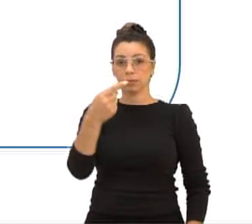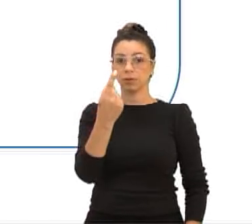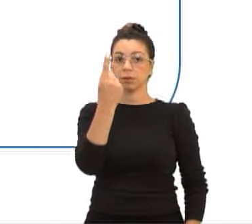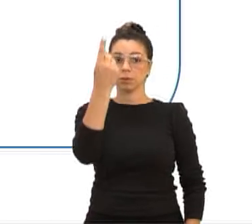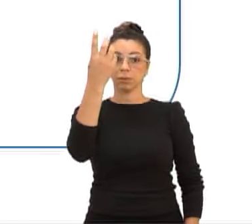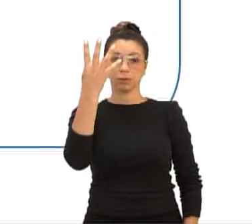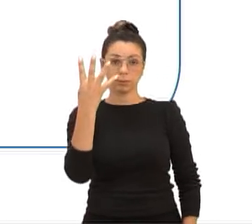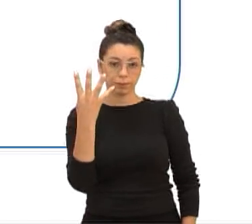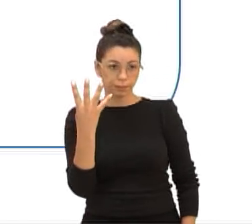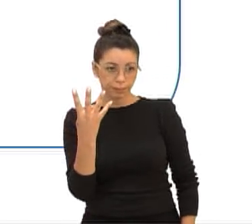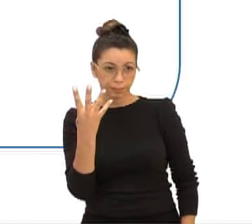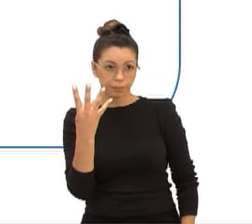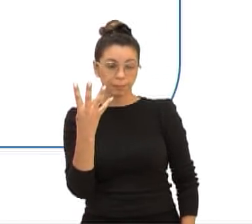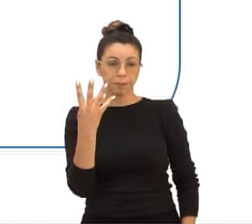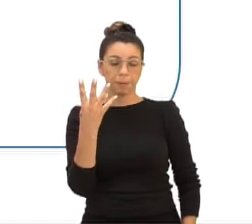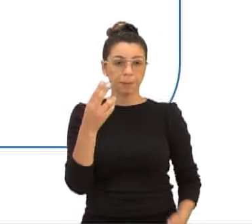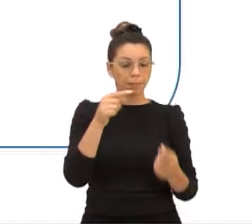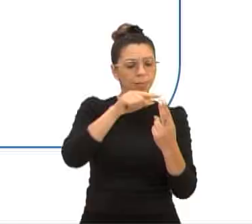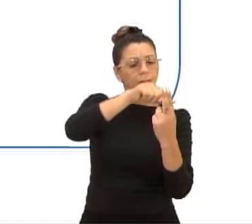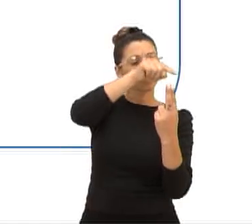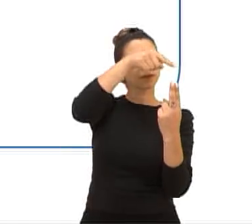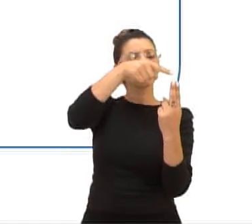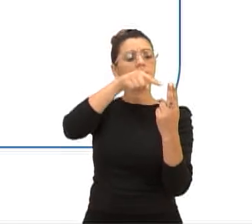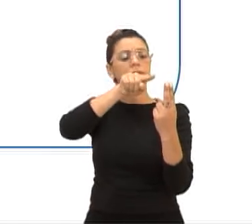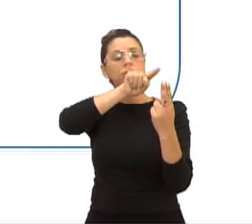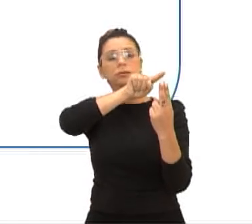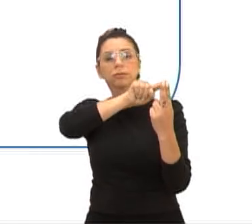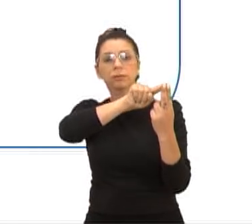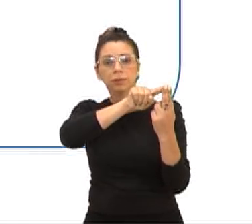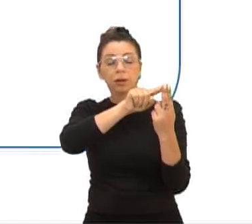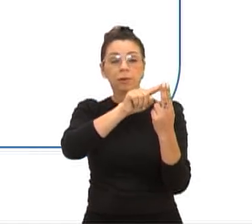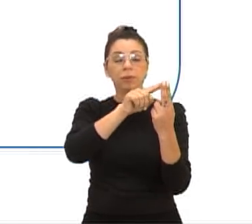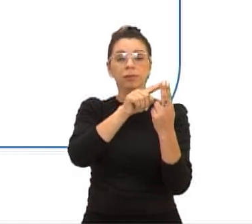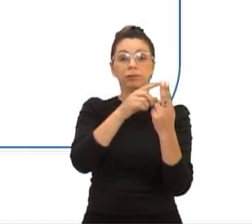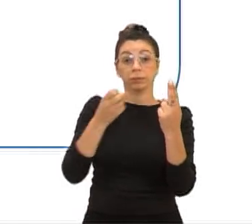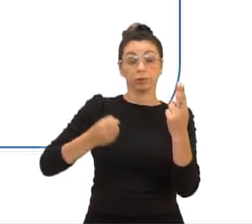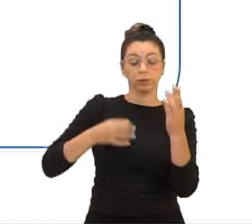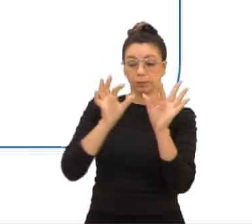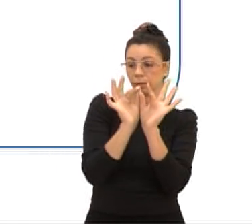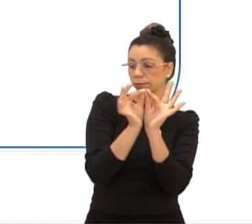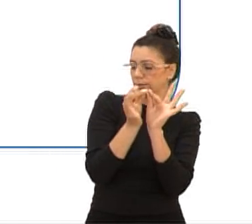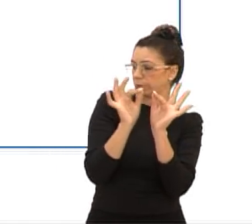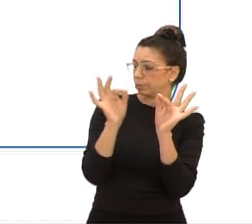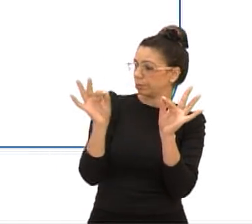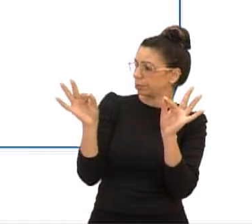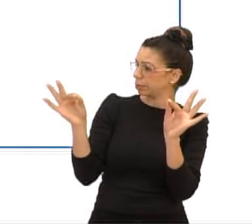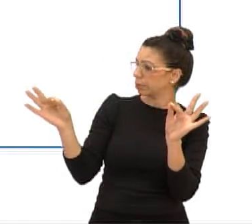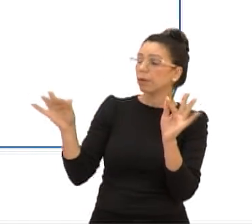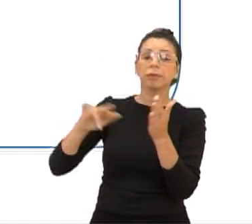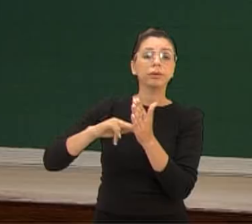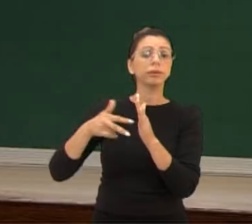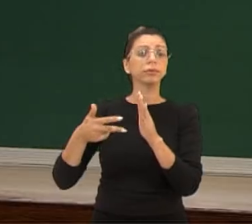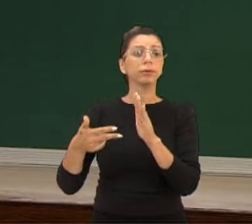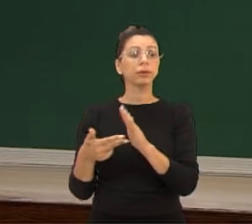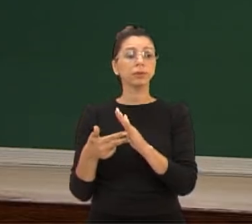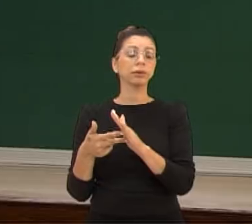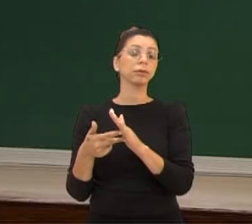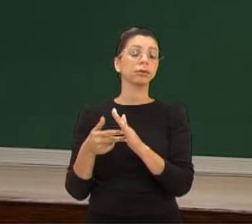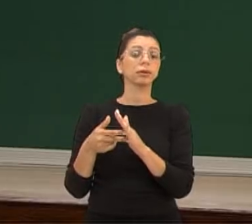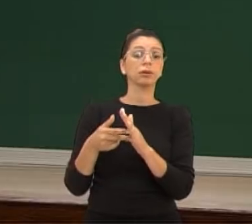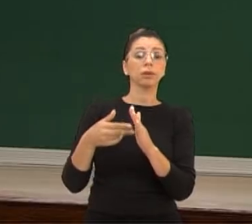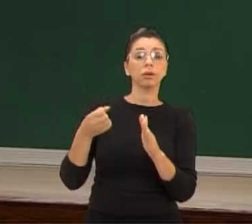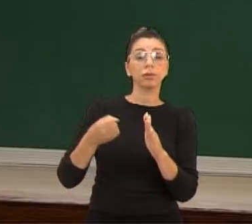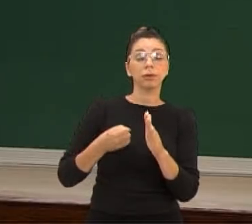3,14, tá? Vocês viram que esse π, ele é um número bem extenso? O que significa isso? Significa que ele é um